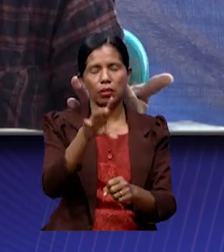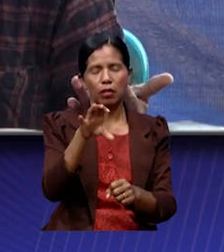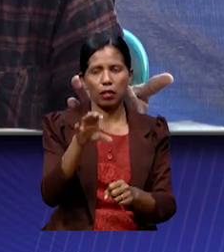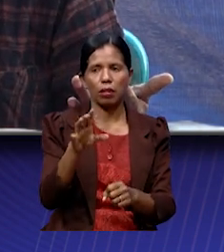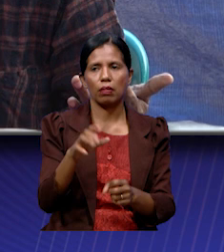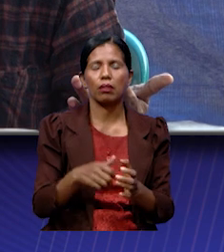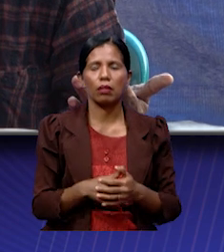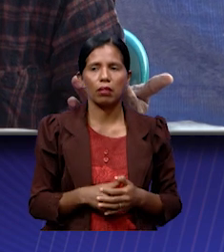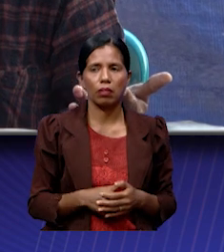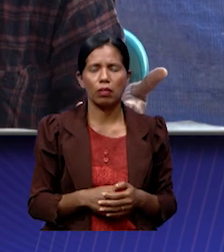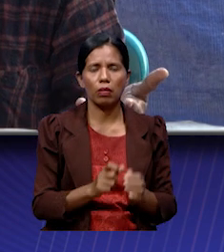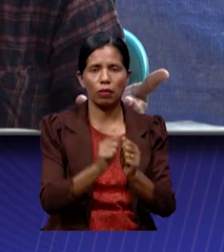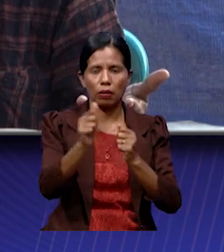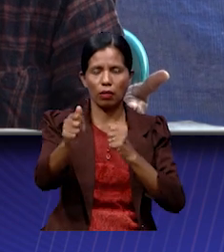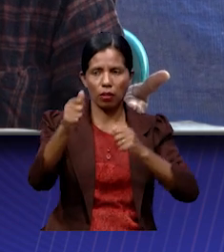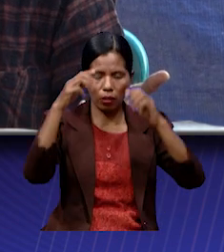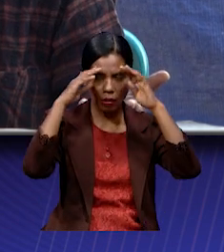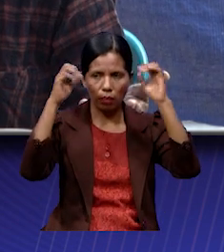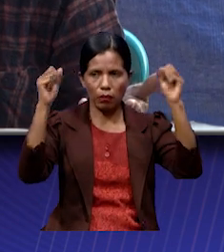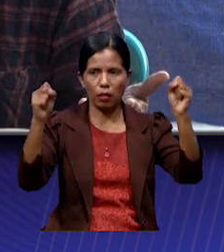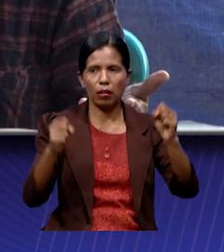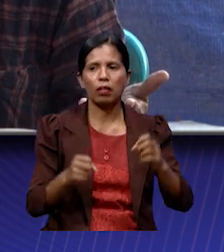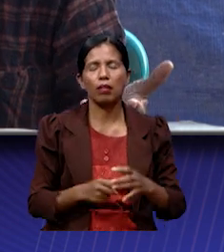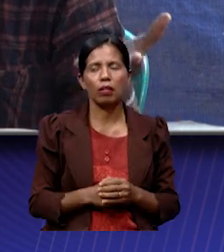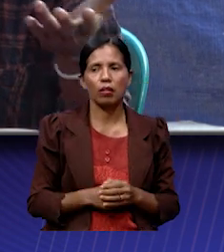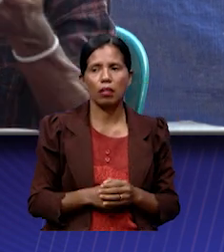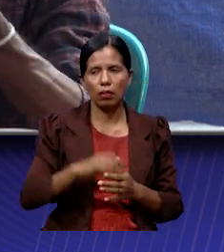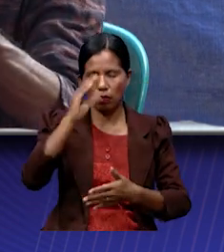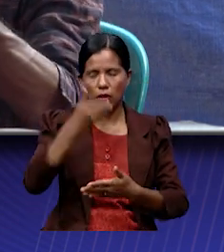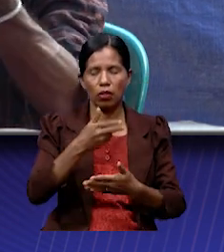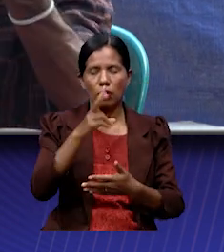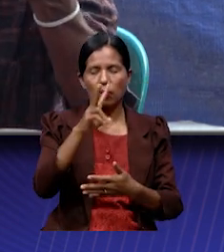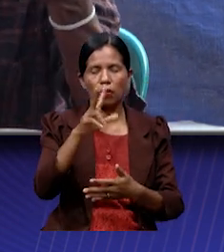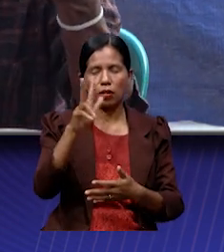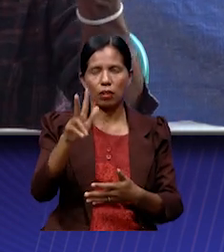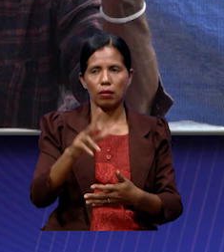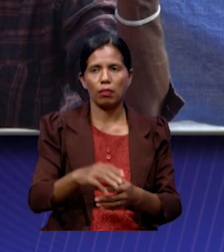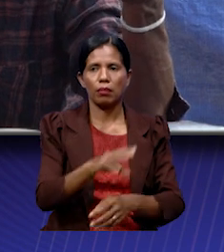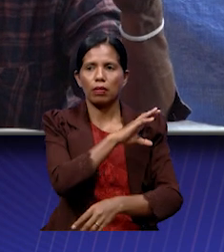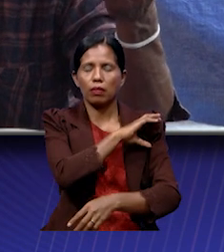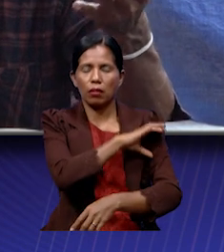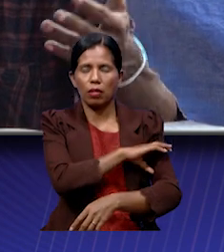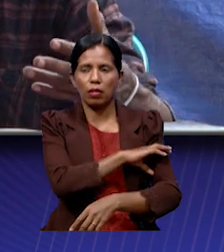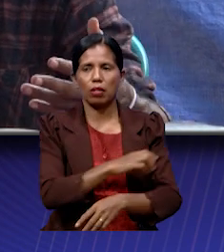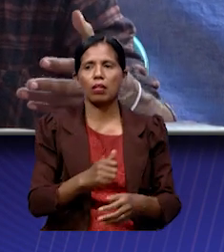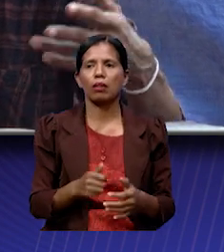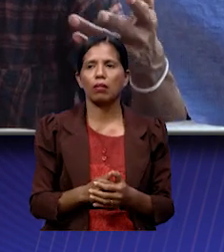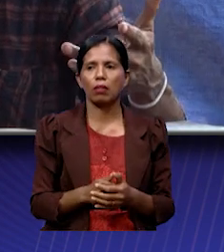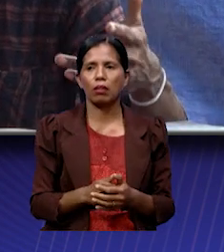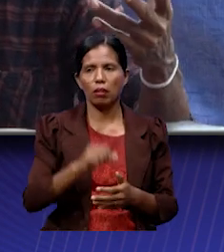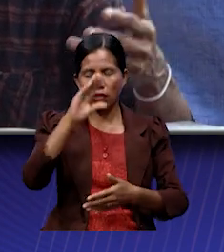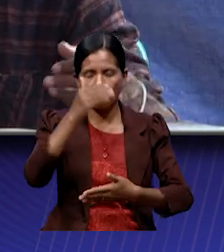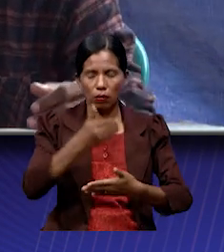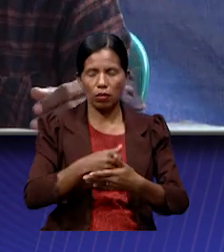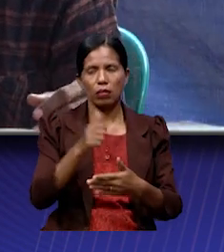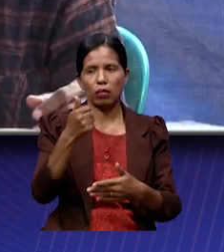clear presiden kali hawan tol hati dah ne ba dal rumah itania siguran sira be satpam sana ne balu wan to